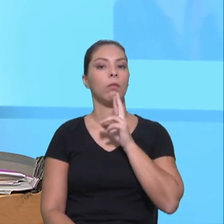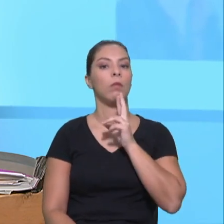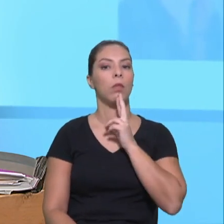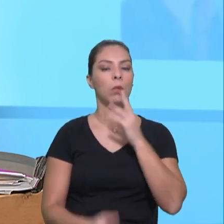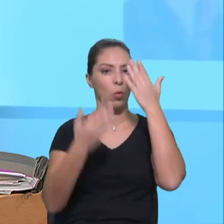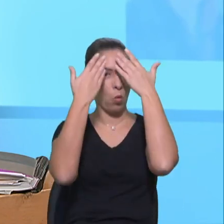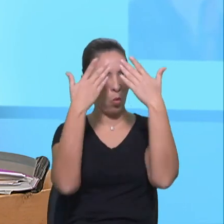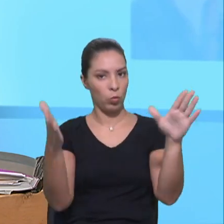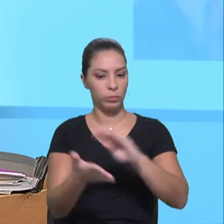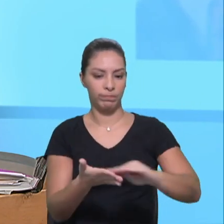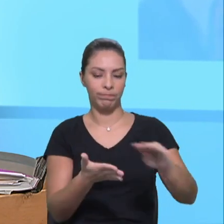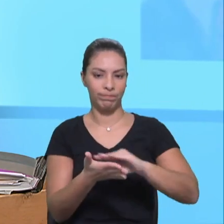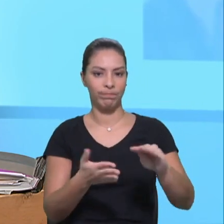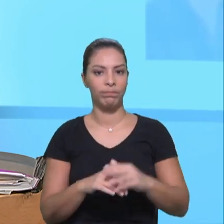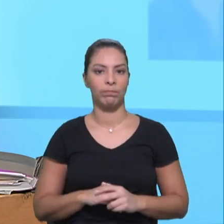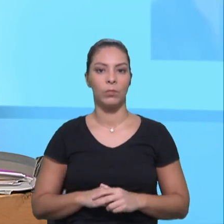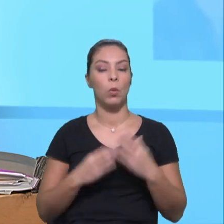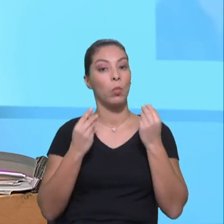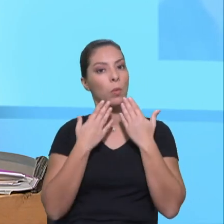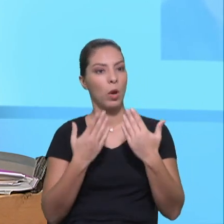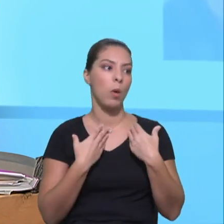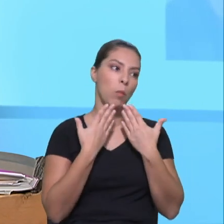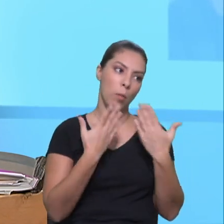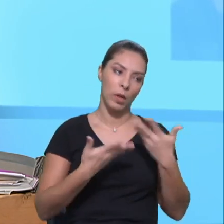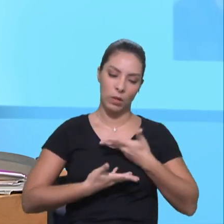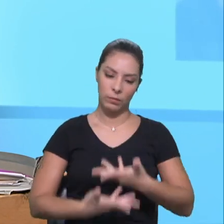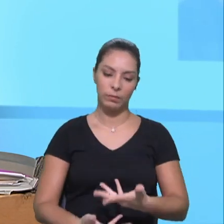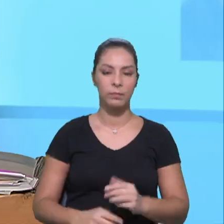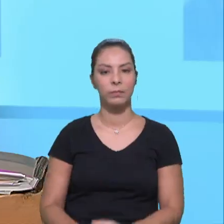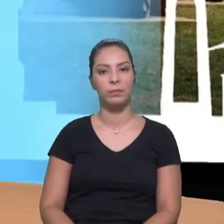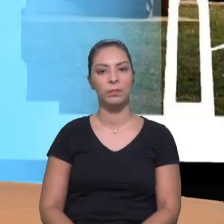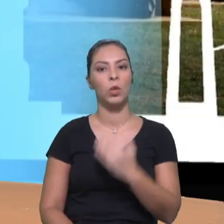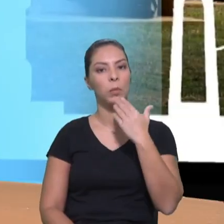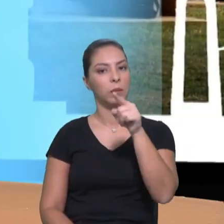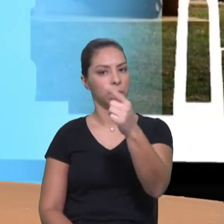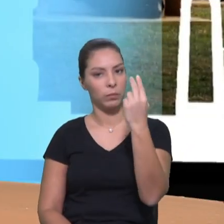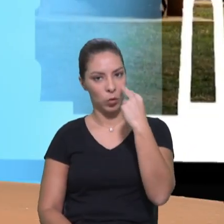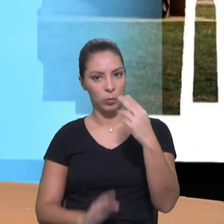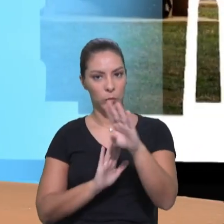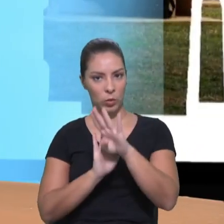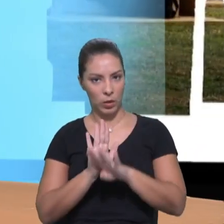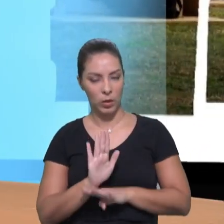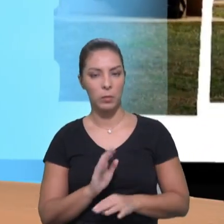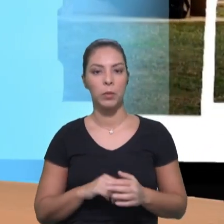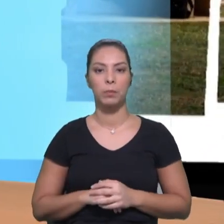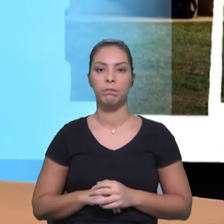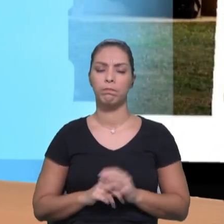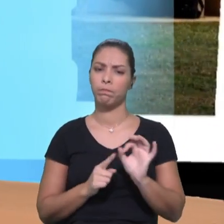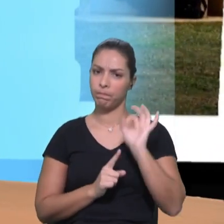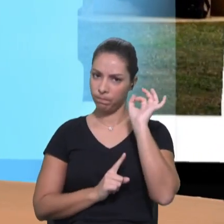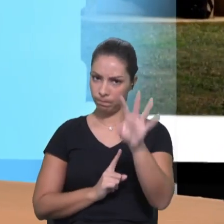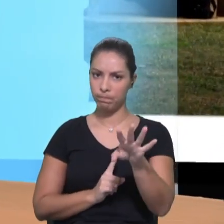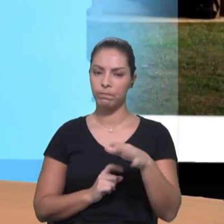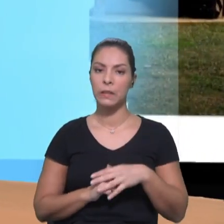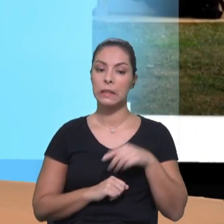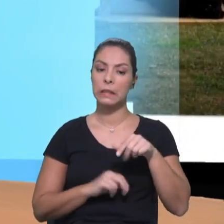novas inscrições. Muitíssimo obrigada. Muito obrigada pela vossa atenção. Obrigada a si também por ter estado connosco. Deixo-lhe a indicação que